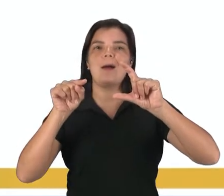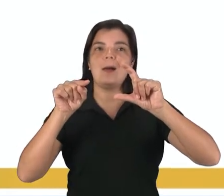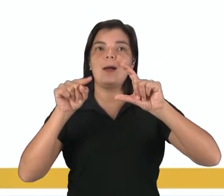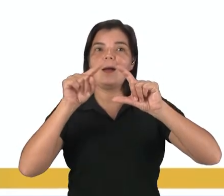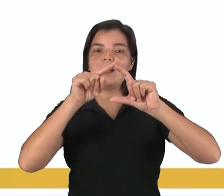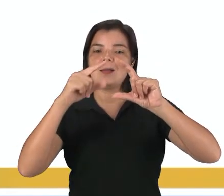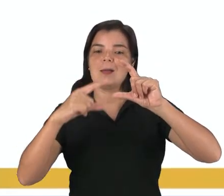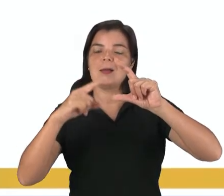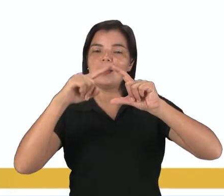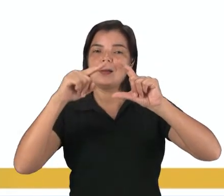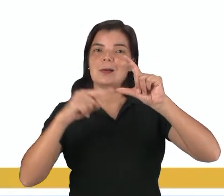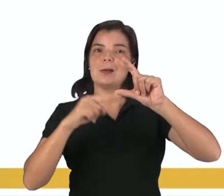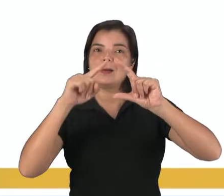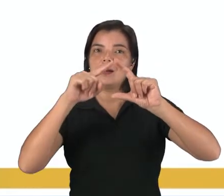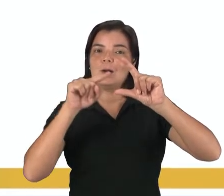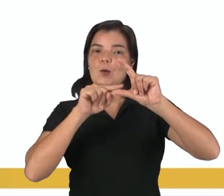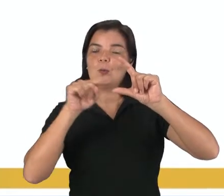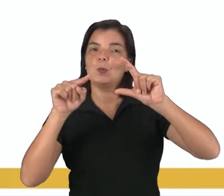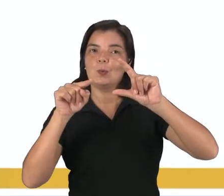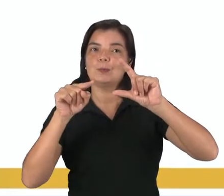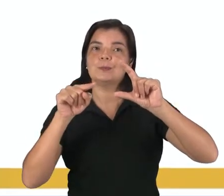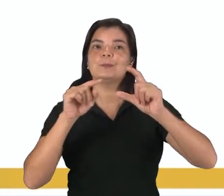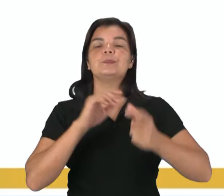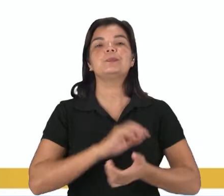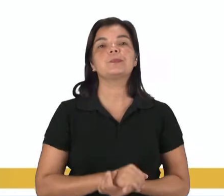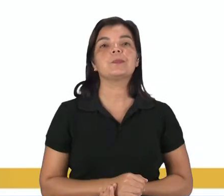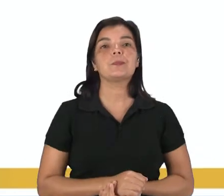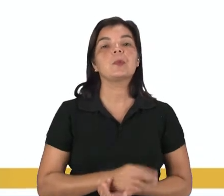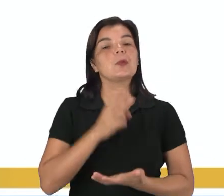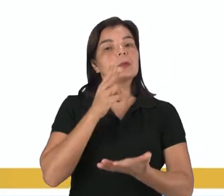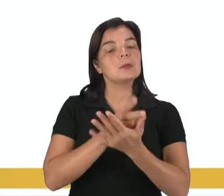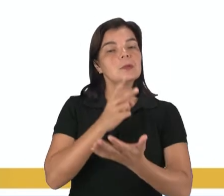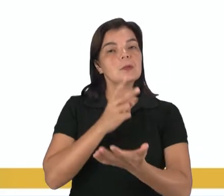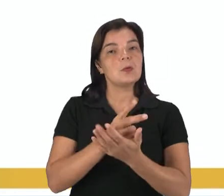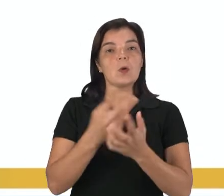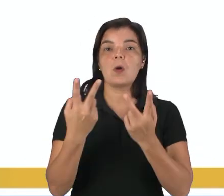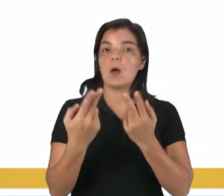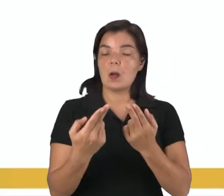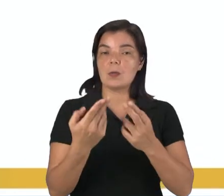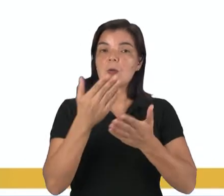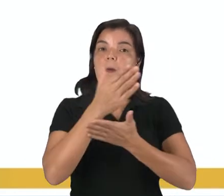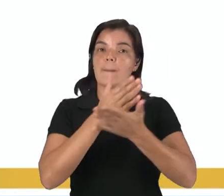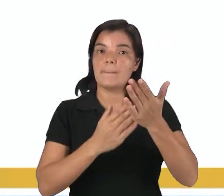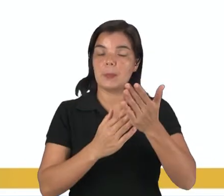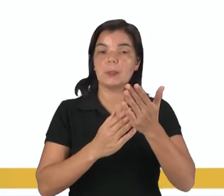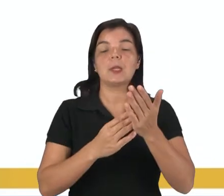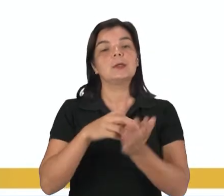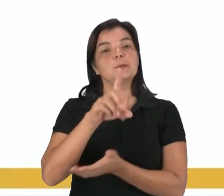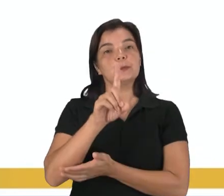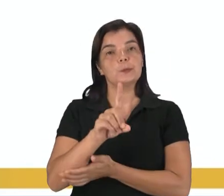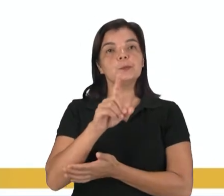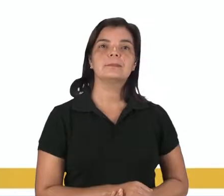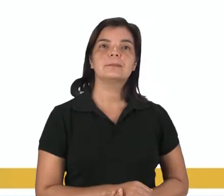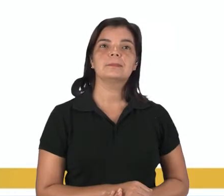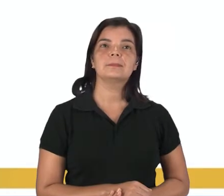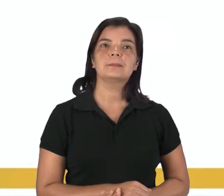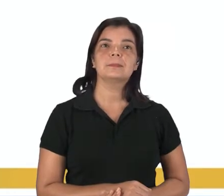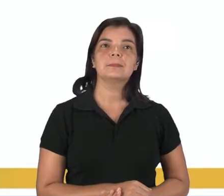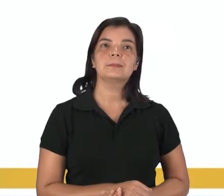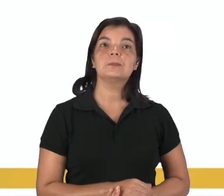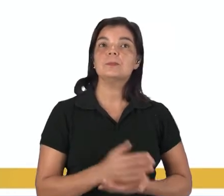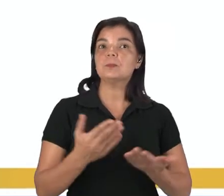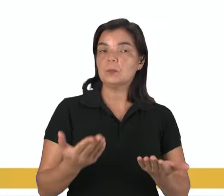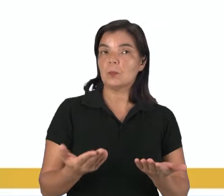circunferência né a uma extremidade e ele sempre vai ser igual à metade do diâmetro certo